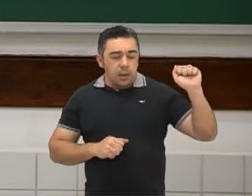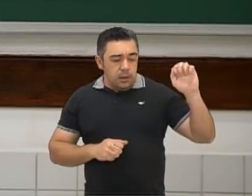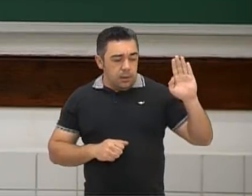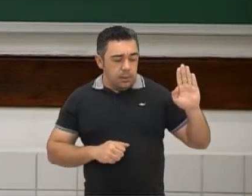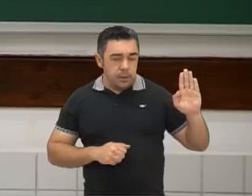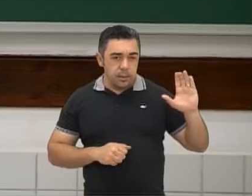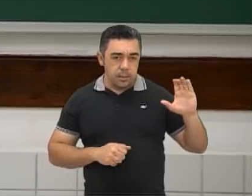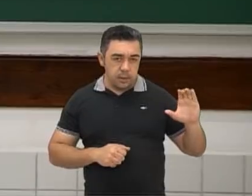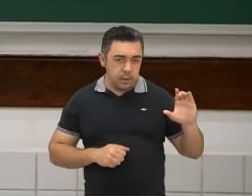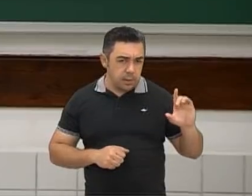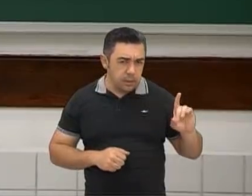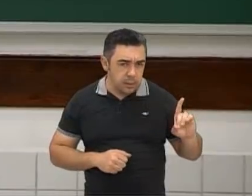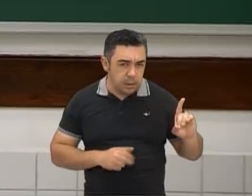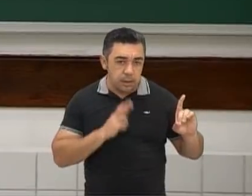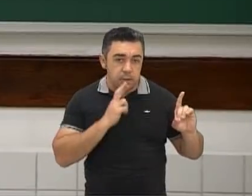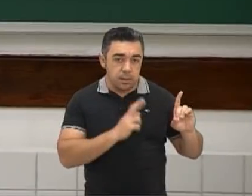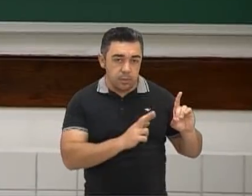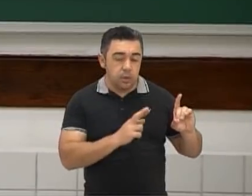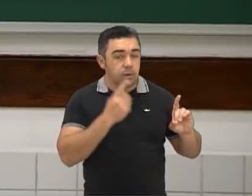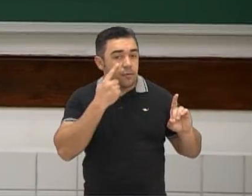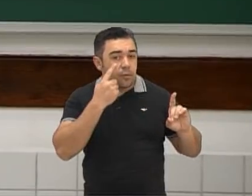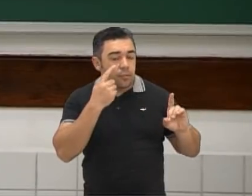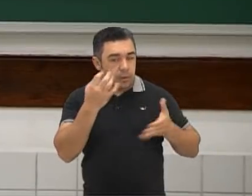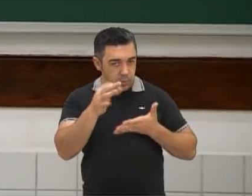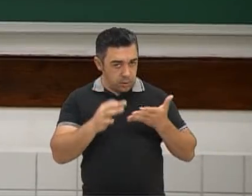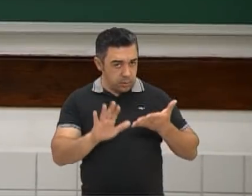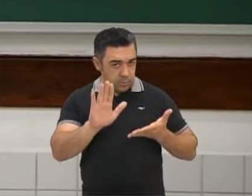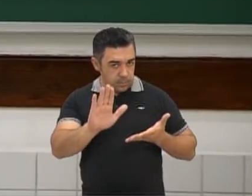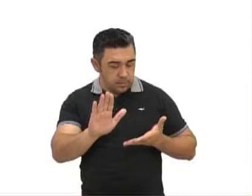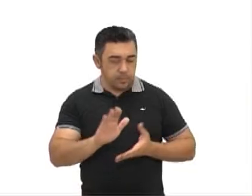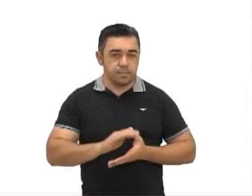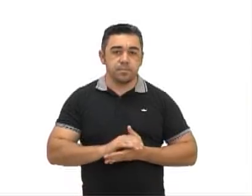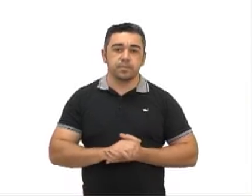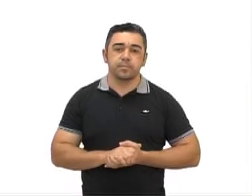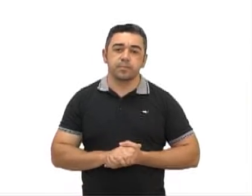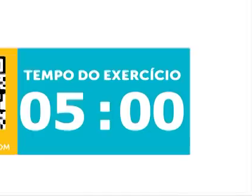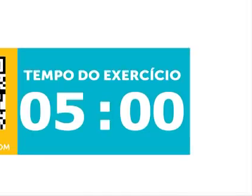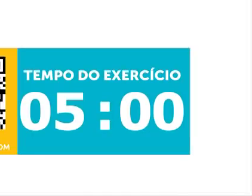lida nas alternativas, daqui uns minutinhos a gente volta para corrigir.